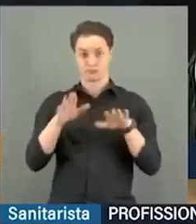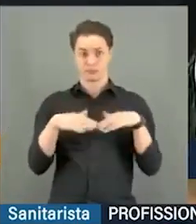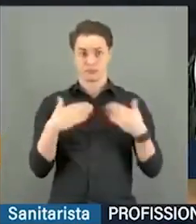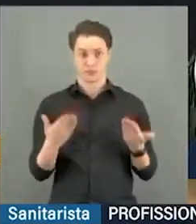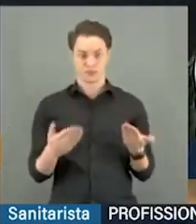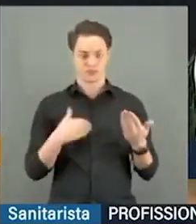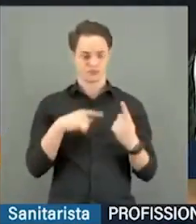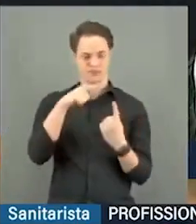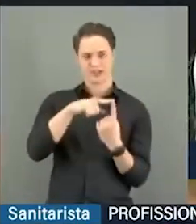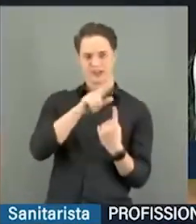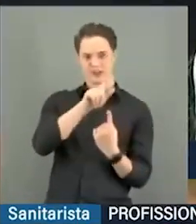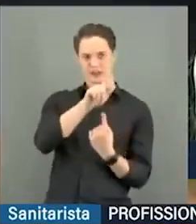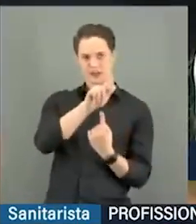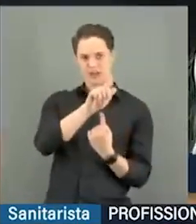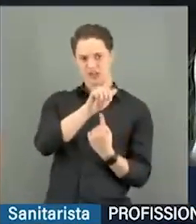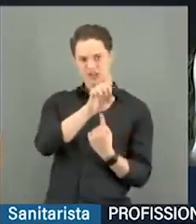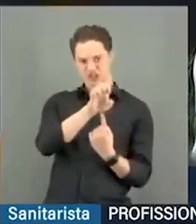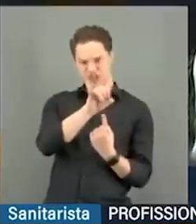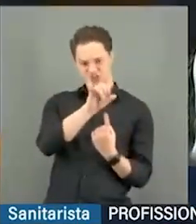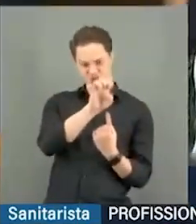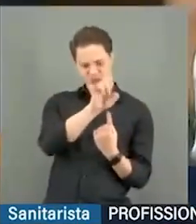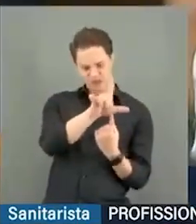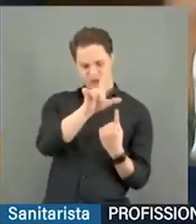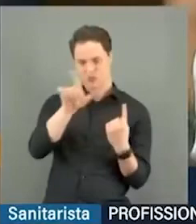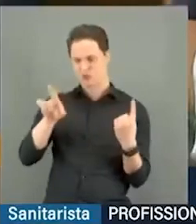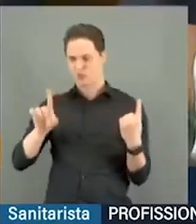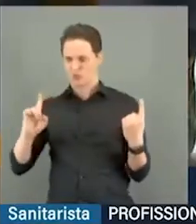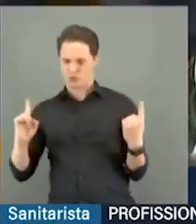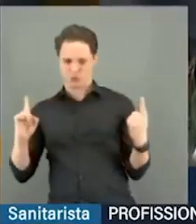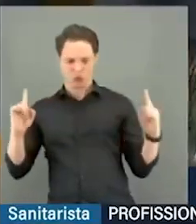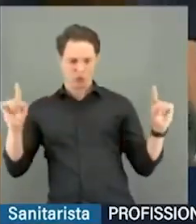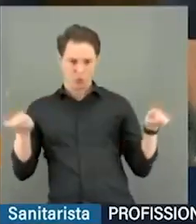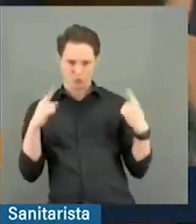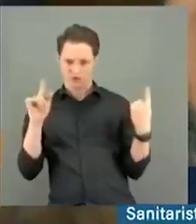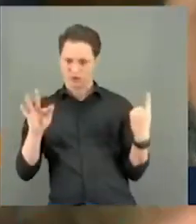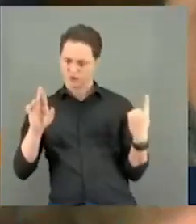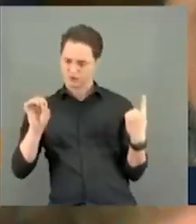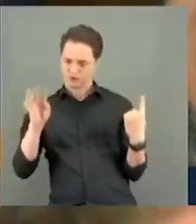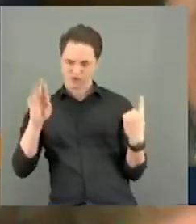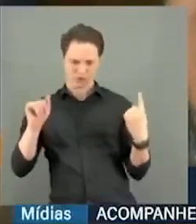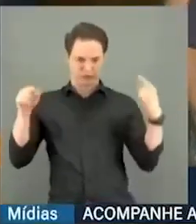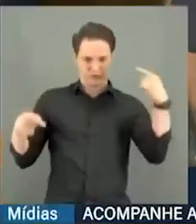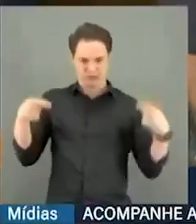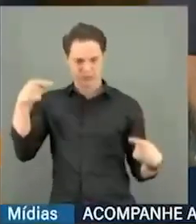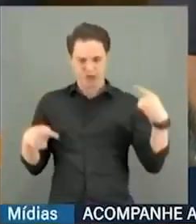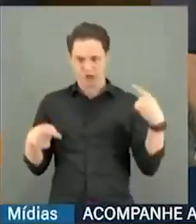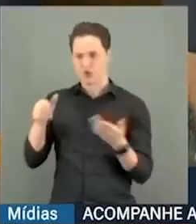Geisel e Frota logo apareceram, resultando na demissão de Frota por Geisel, em